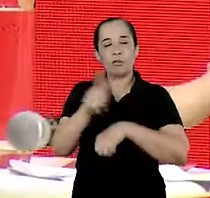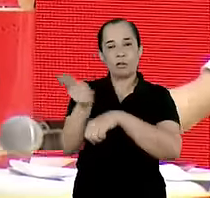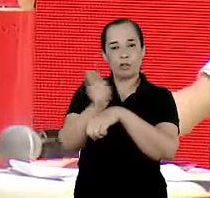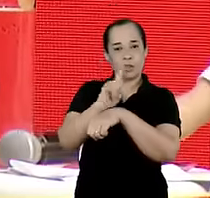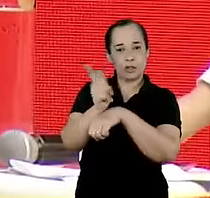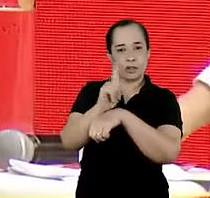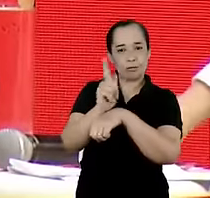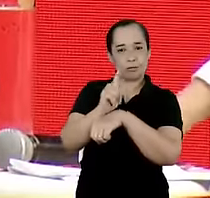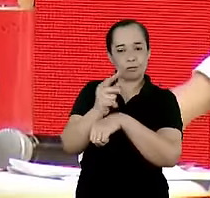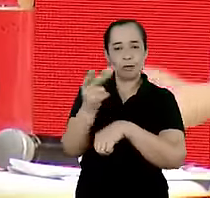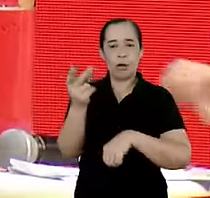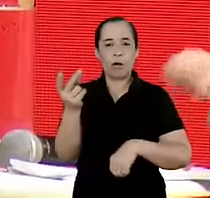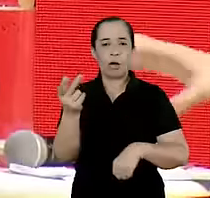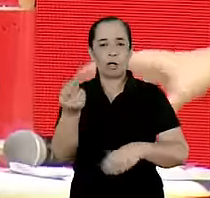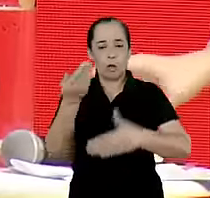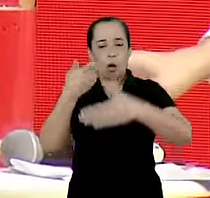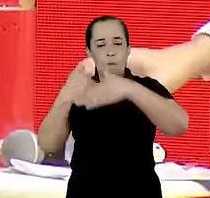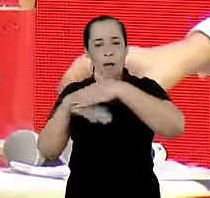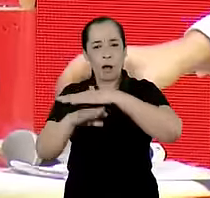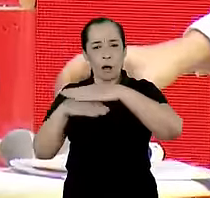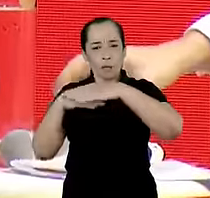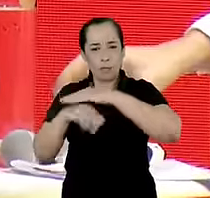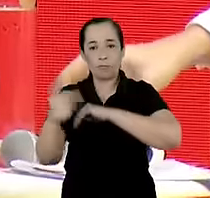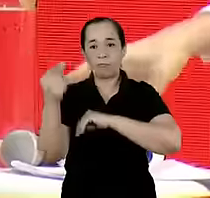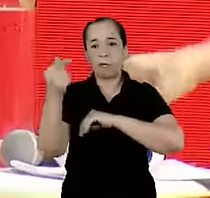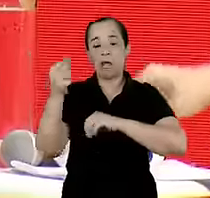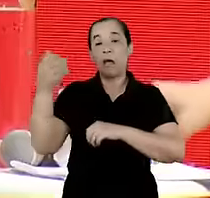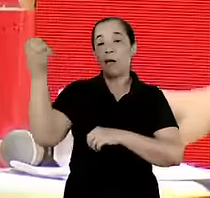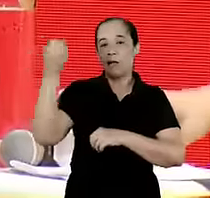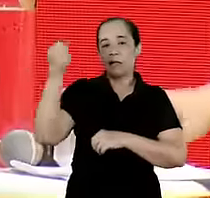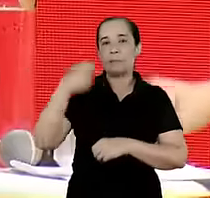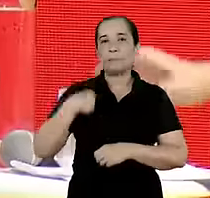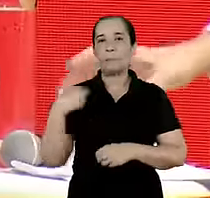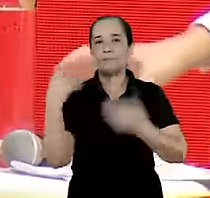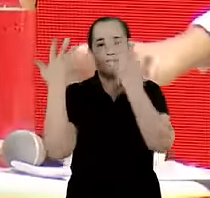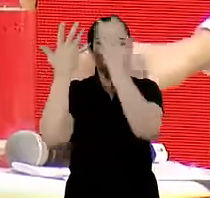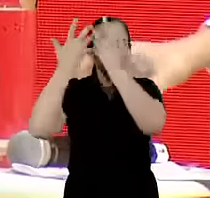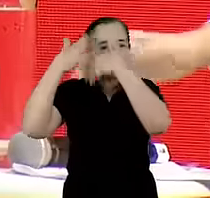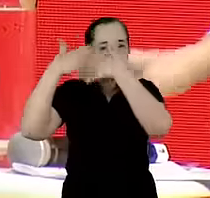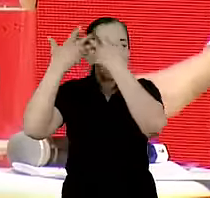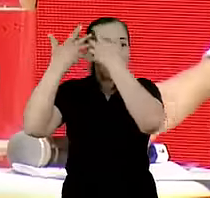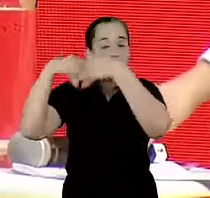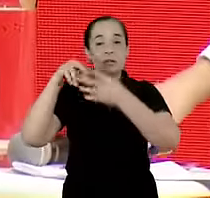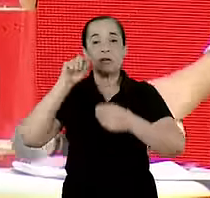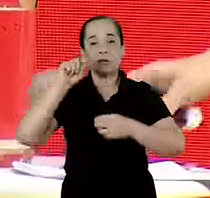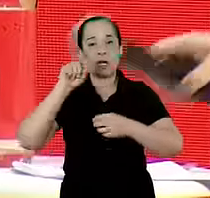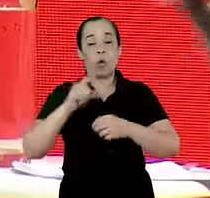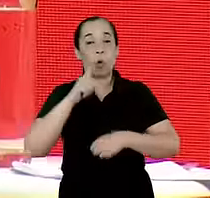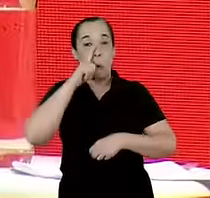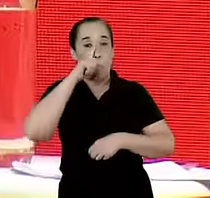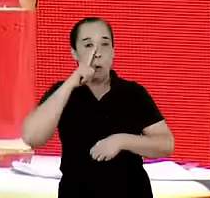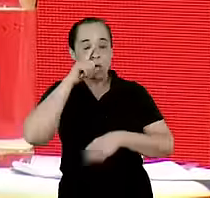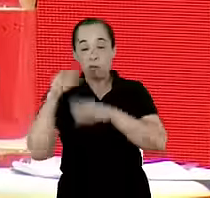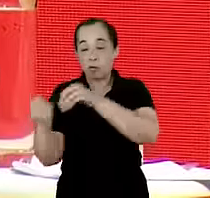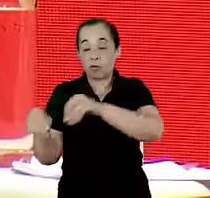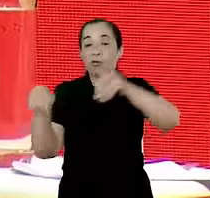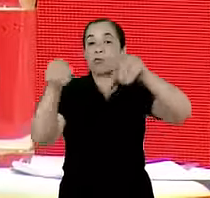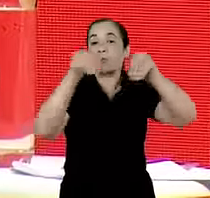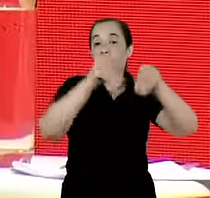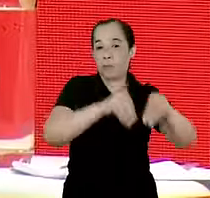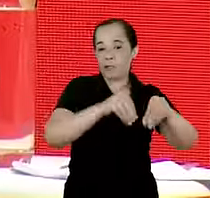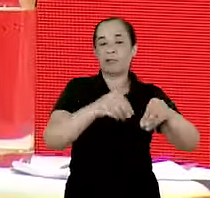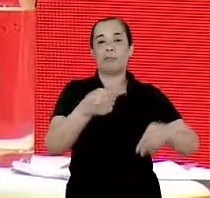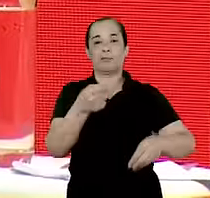de pensão temos que lembrar sempre no aspecto de ou risco de portabilidade do recurso ou